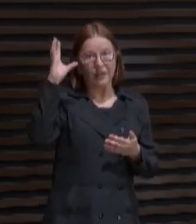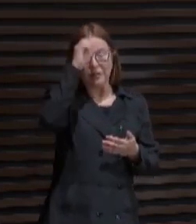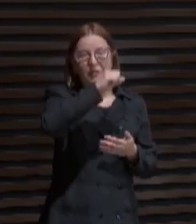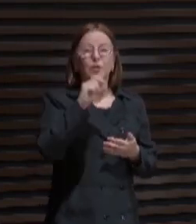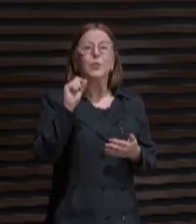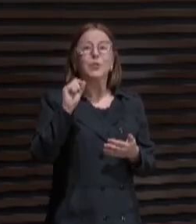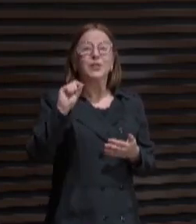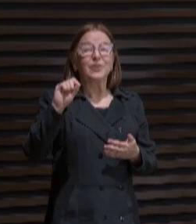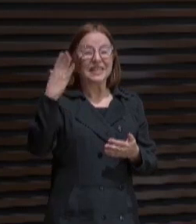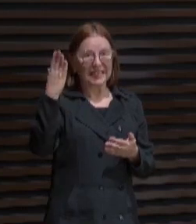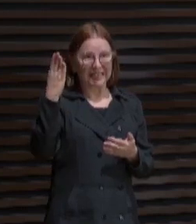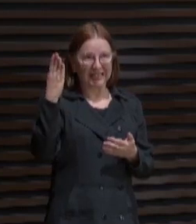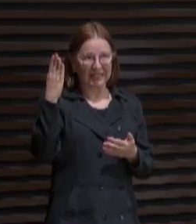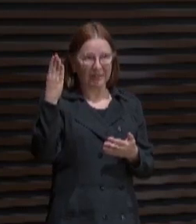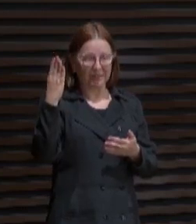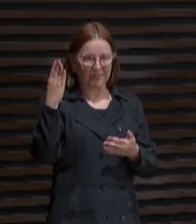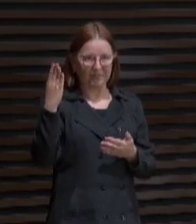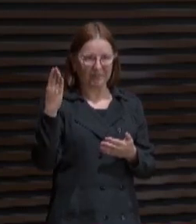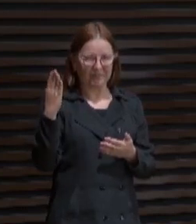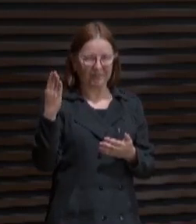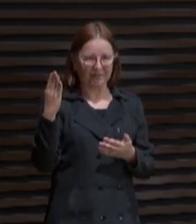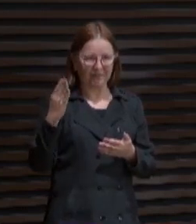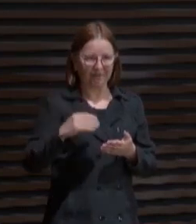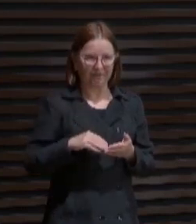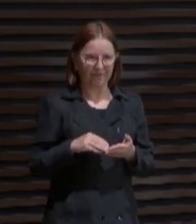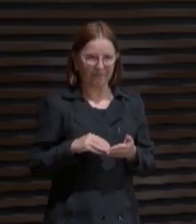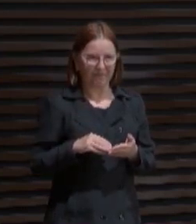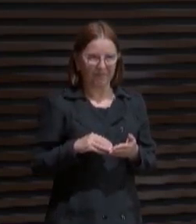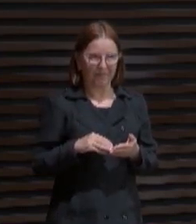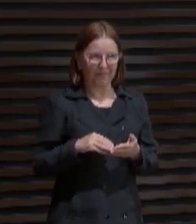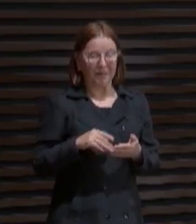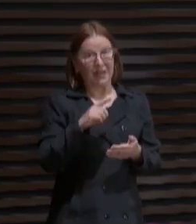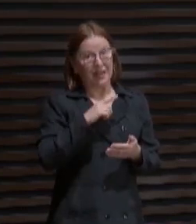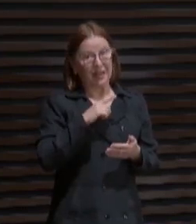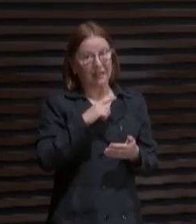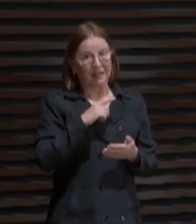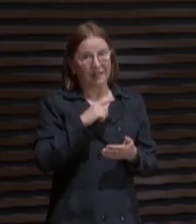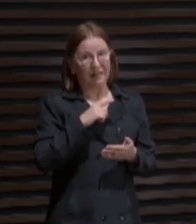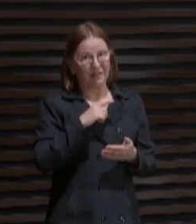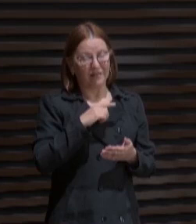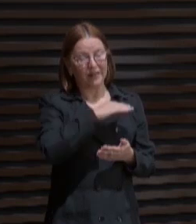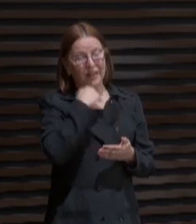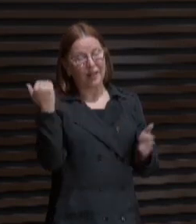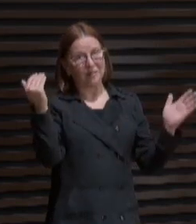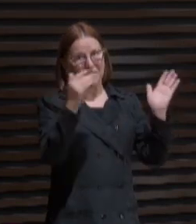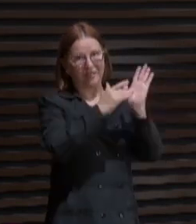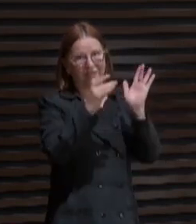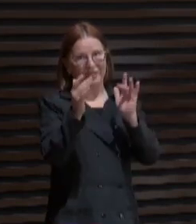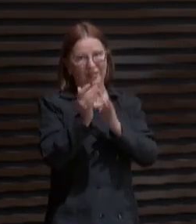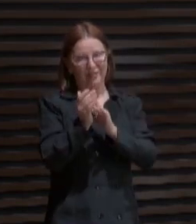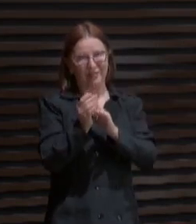num hiato, no íntere em que houve a morte de Jesus. O que